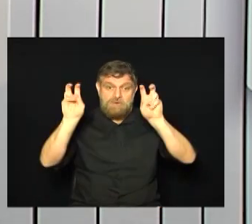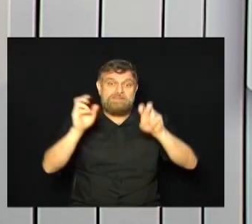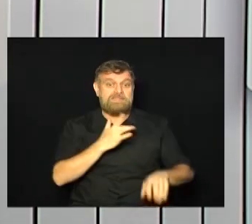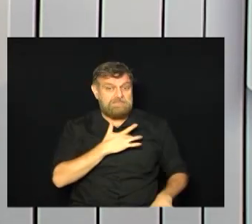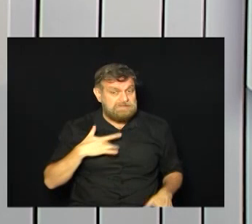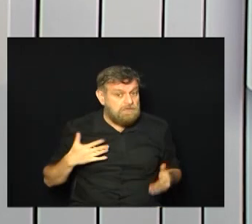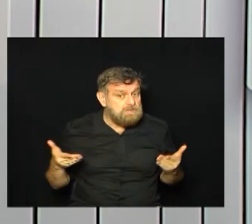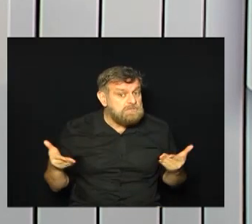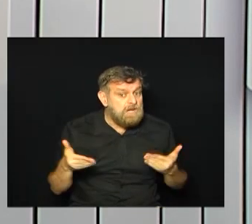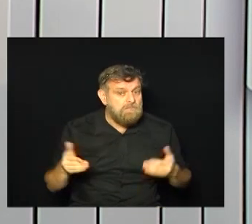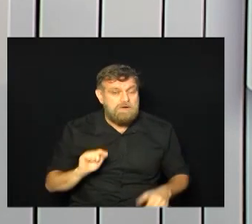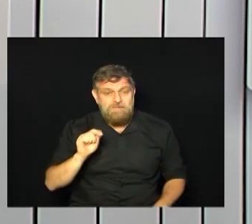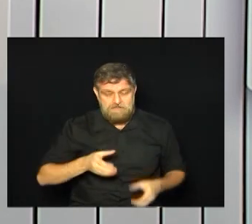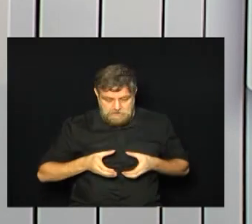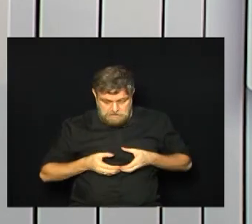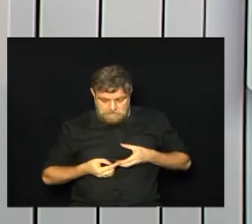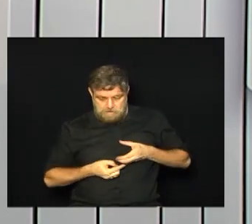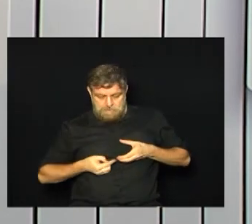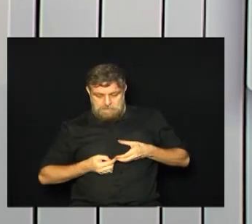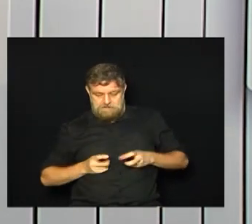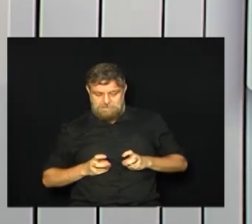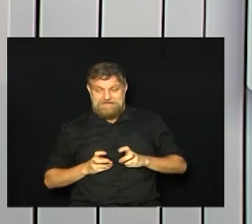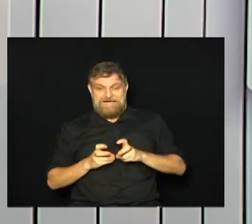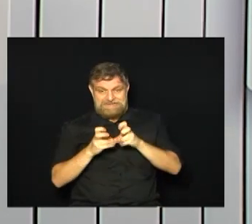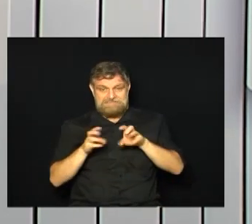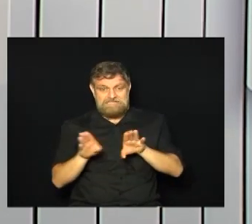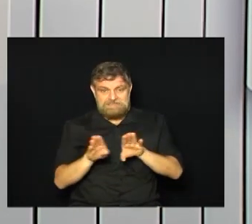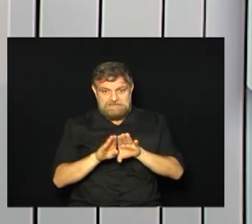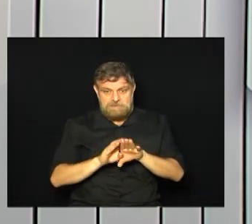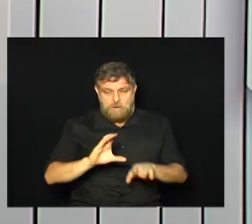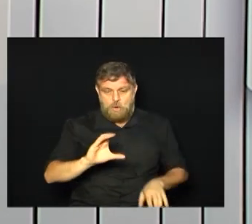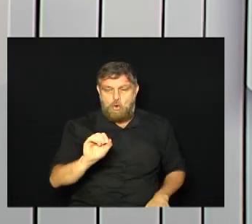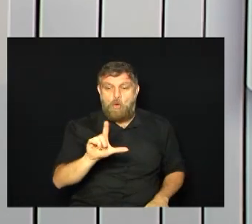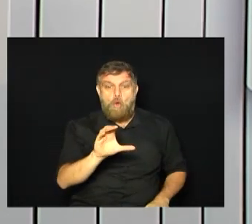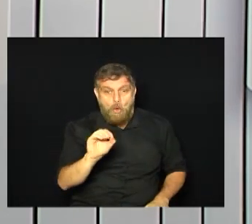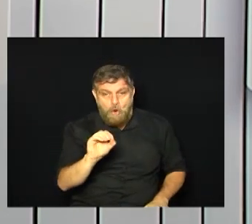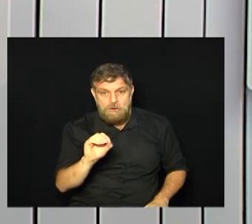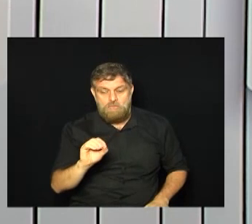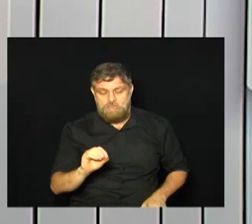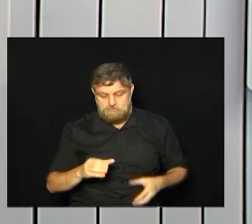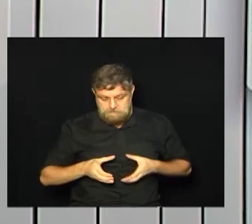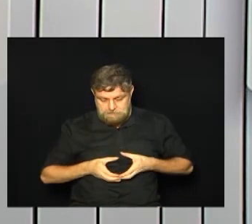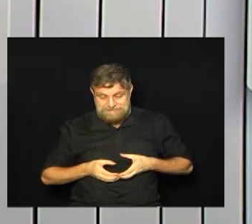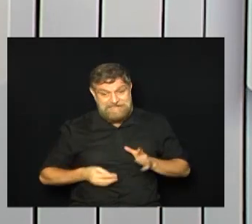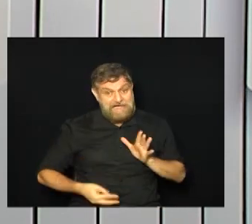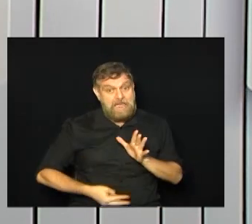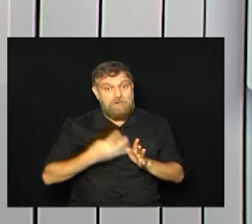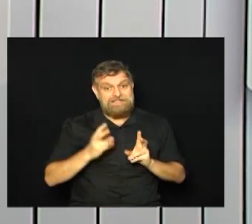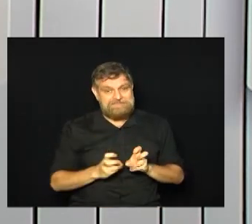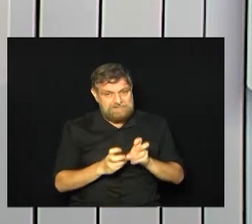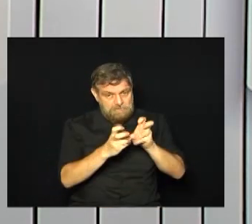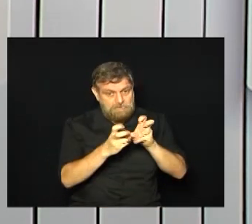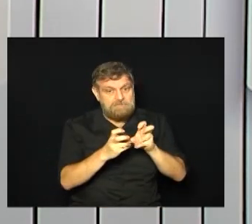saúde agora, hein? O câncer do colo do útero, também chamado de câncer cervical, é o terceiro tumor